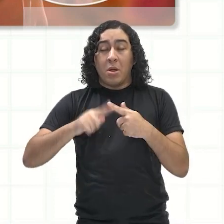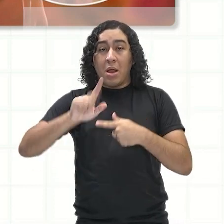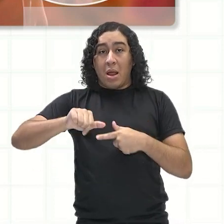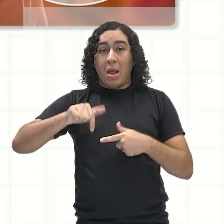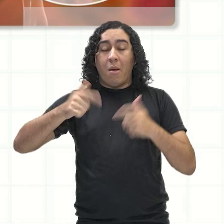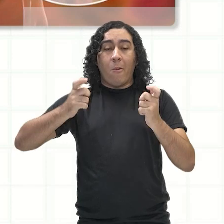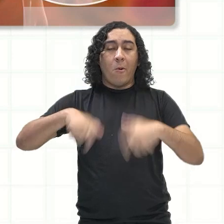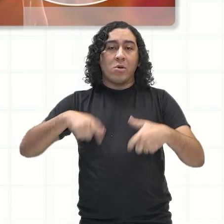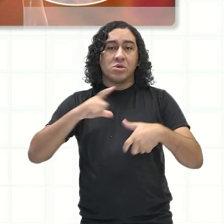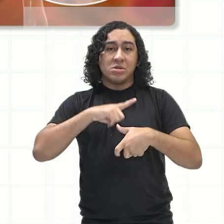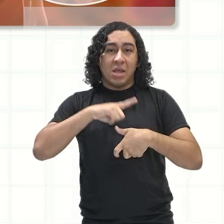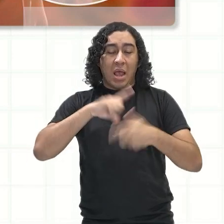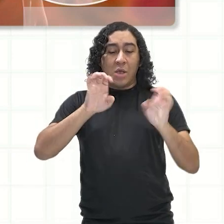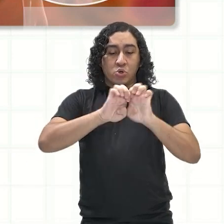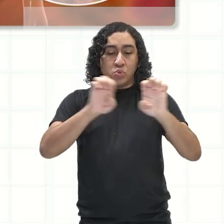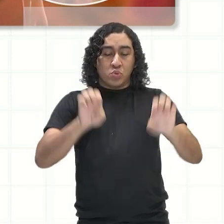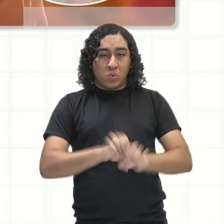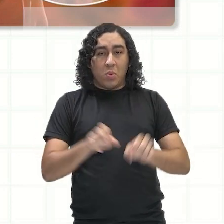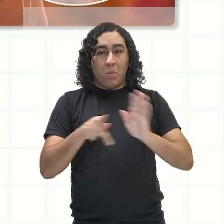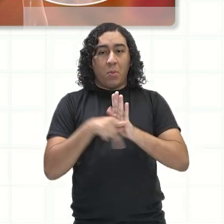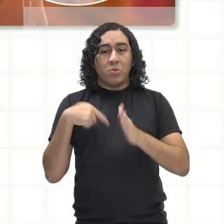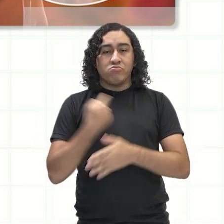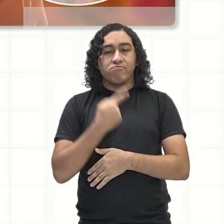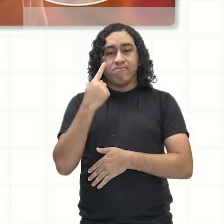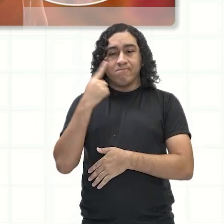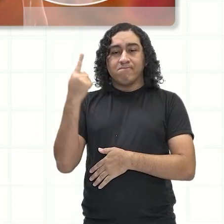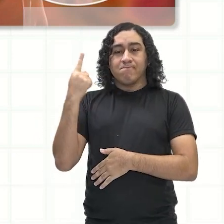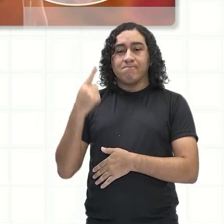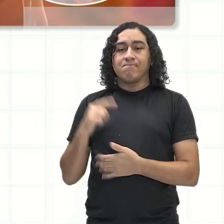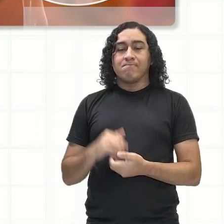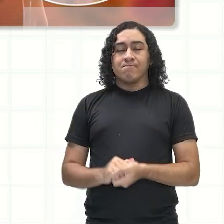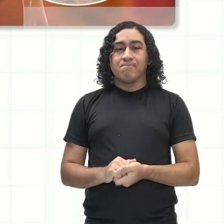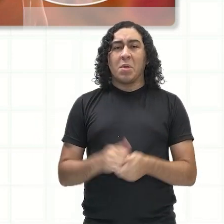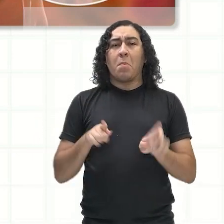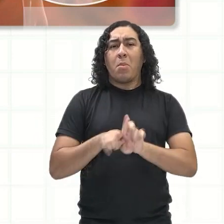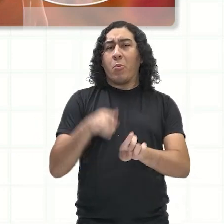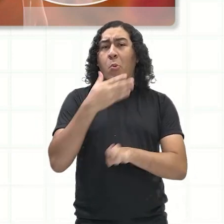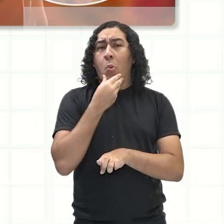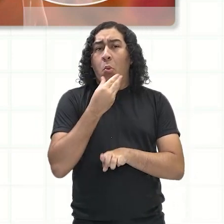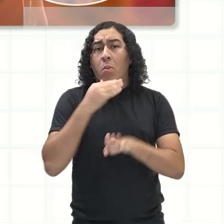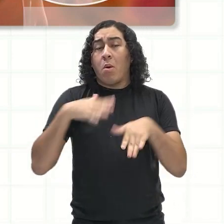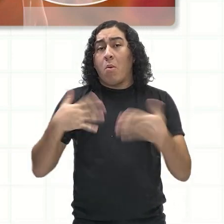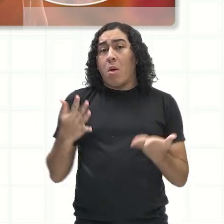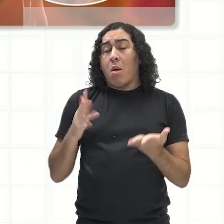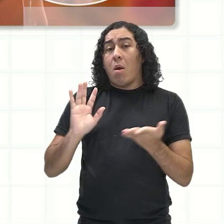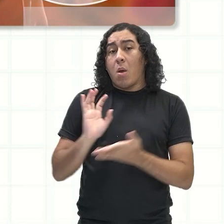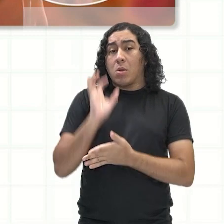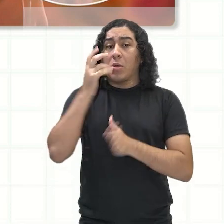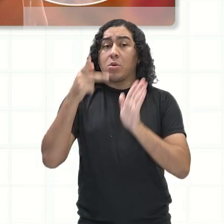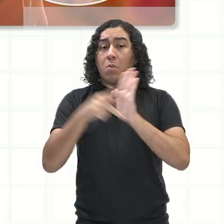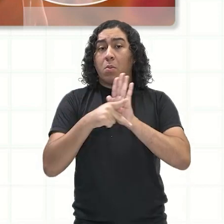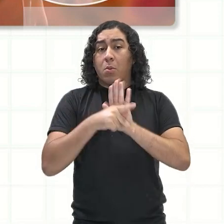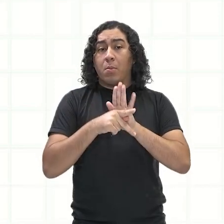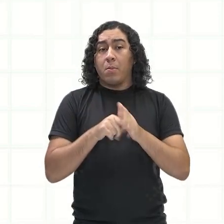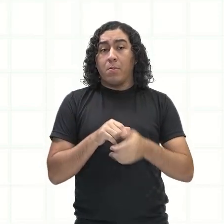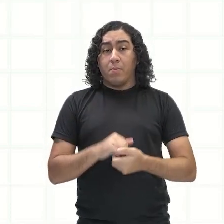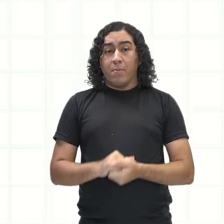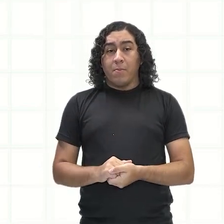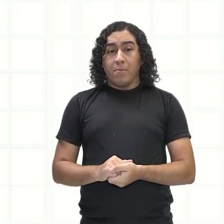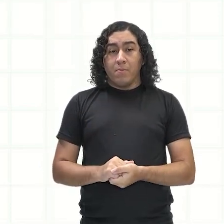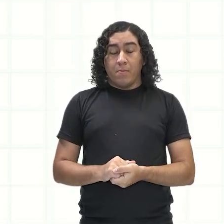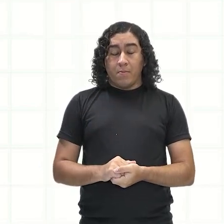localizadas essas estruturas, como a gente está observando. E nos homens, quais são os sintomas mais comuns aí nos homens? Nos homens